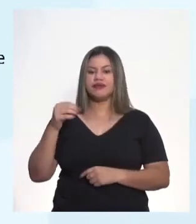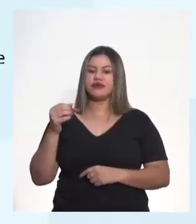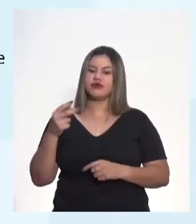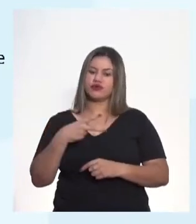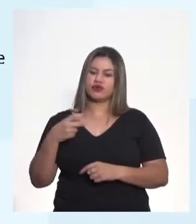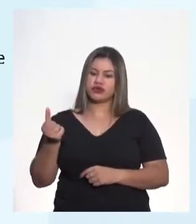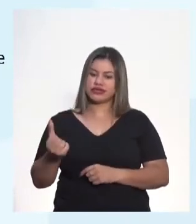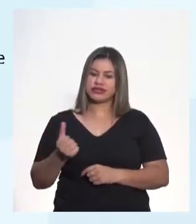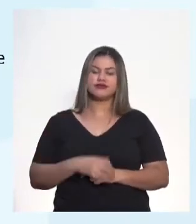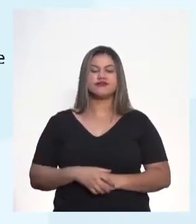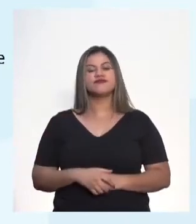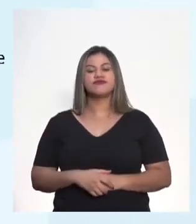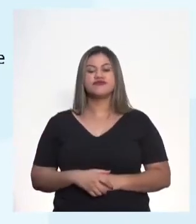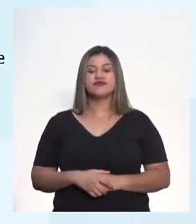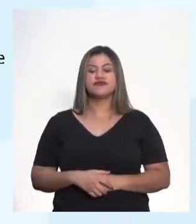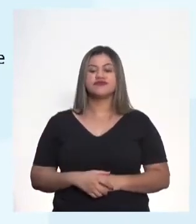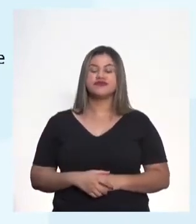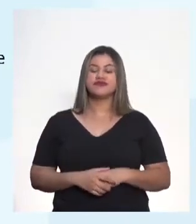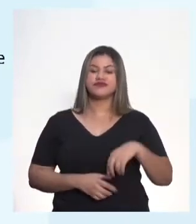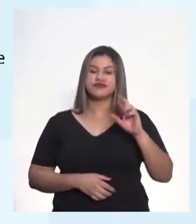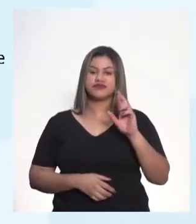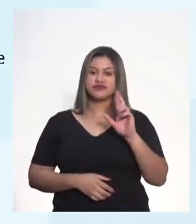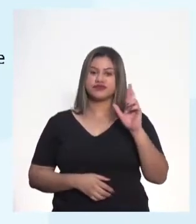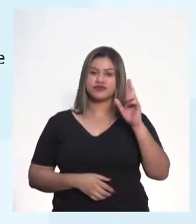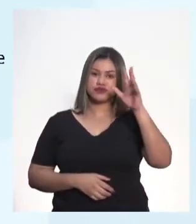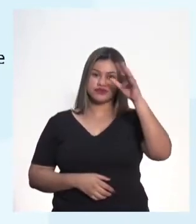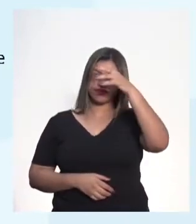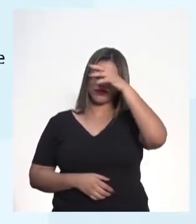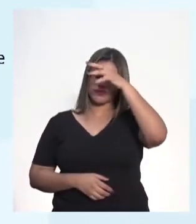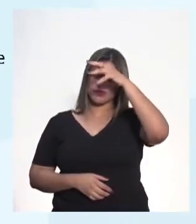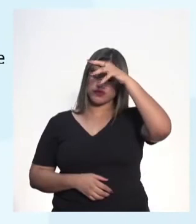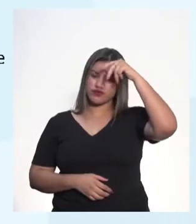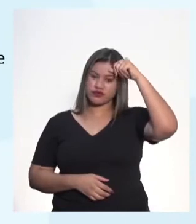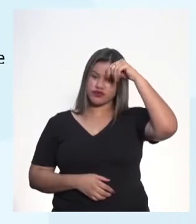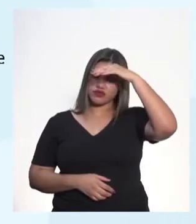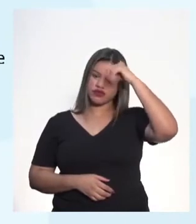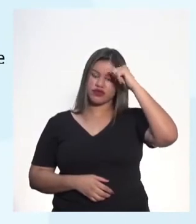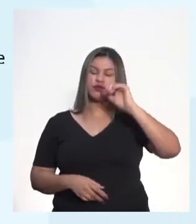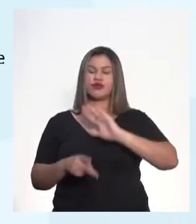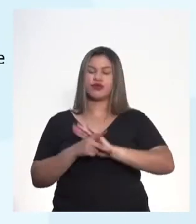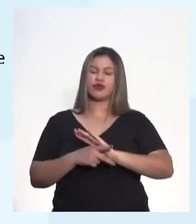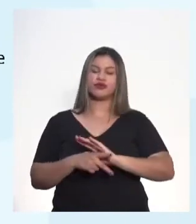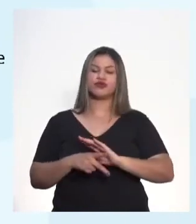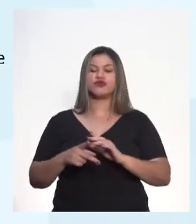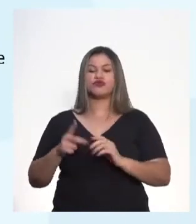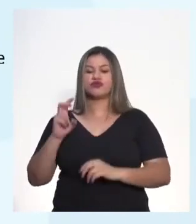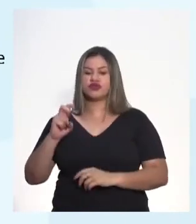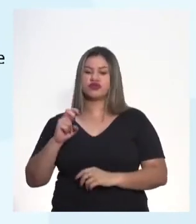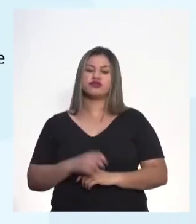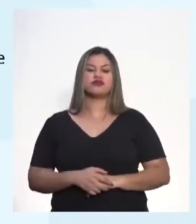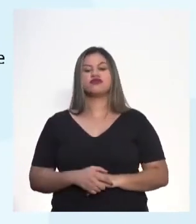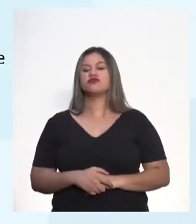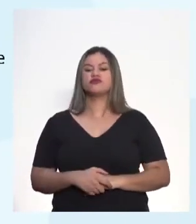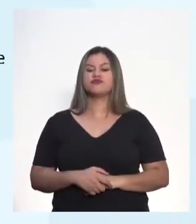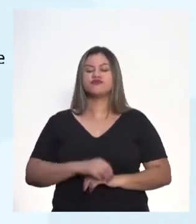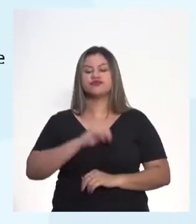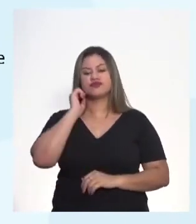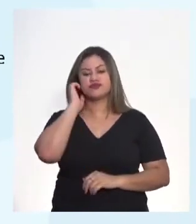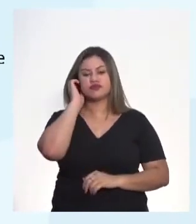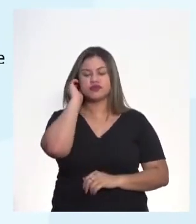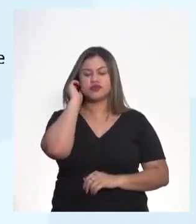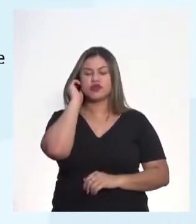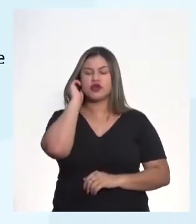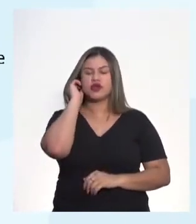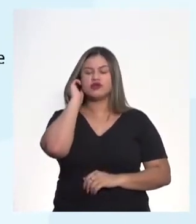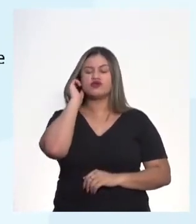r$ 6 e o refrigerante por cinco e aí eu fiz a multiplicação primeiro né Poa tem que tomar muito cuidado